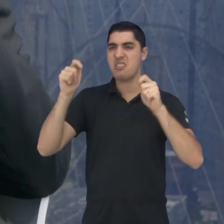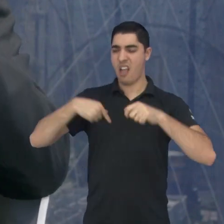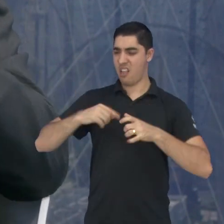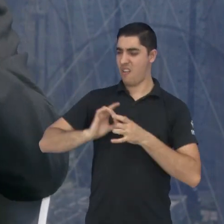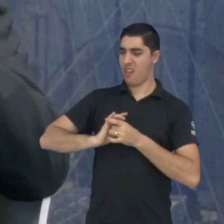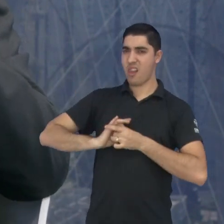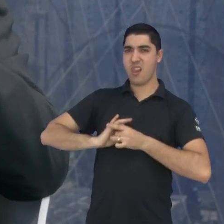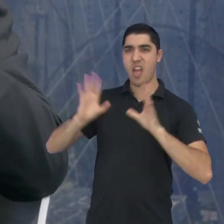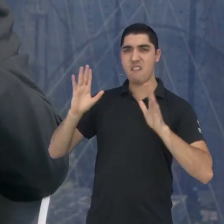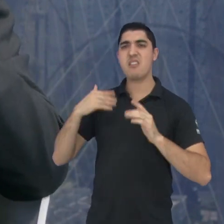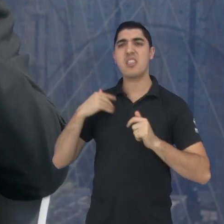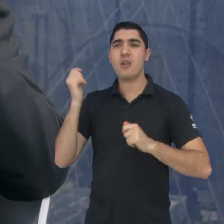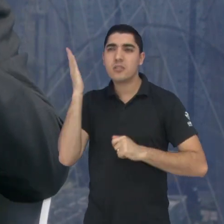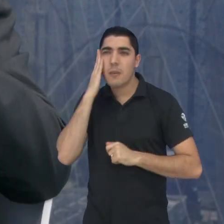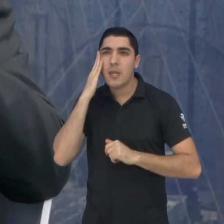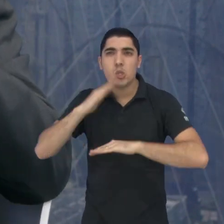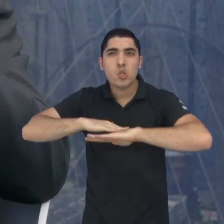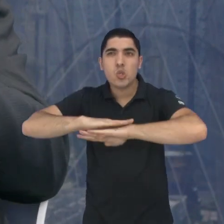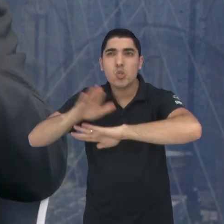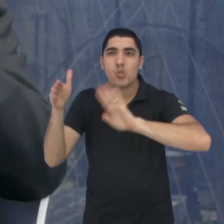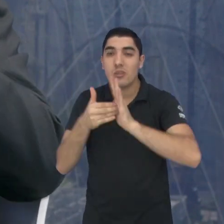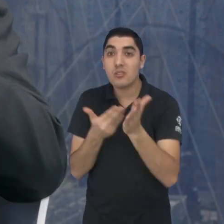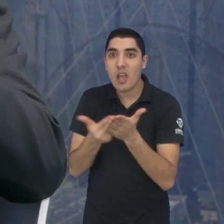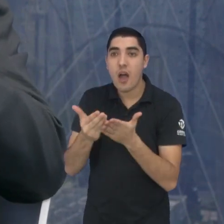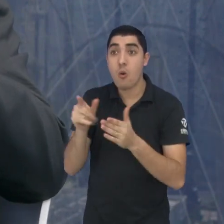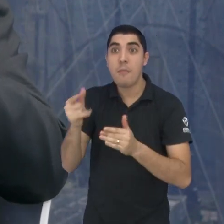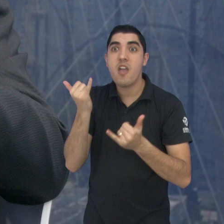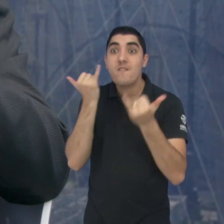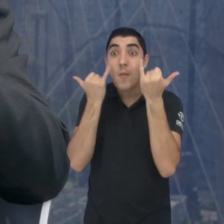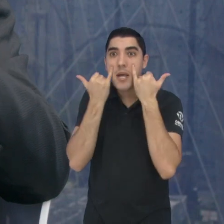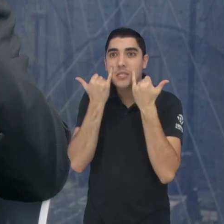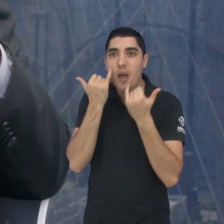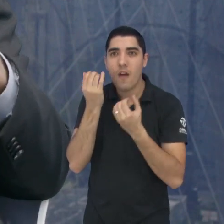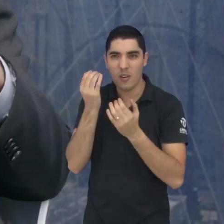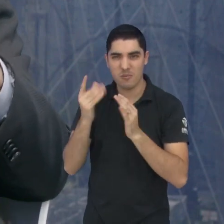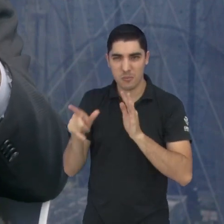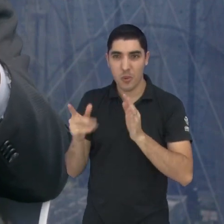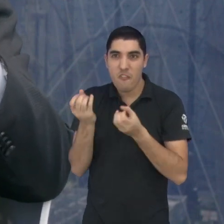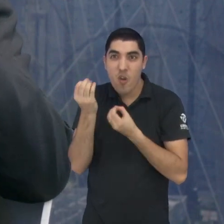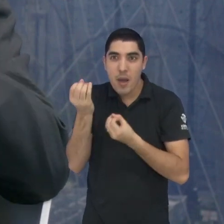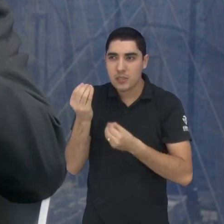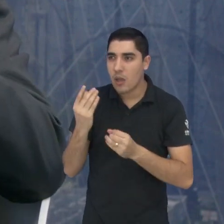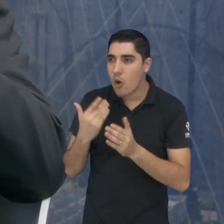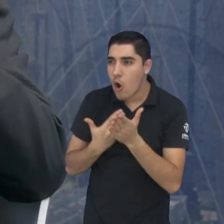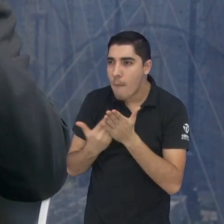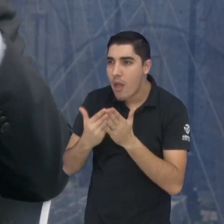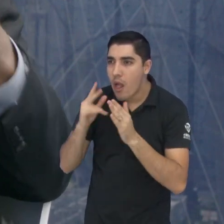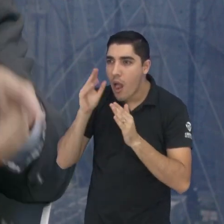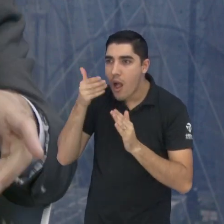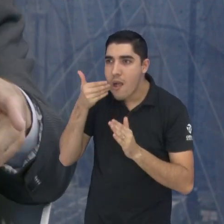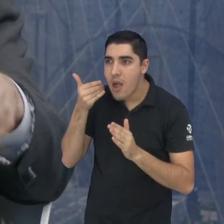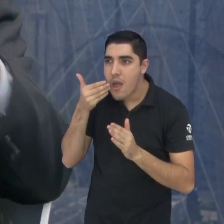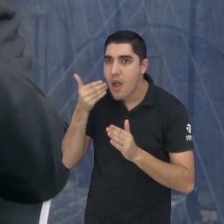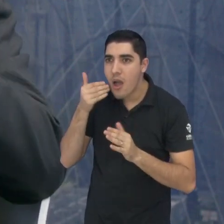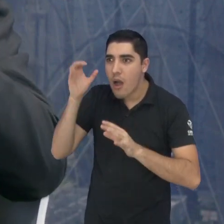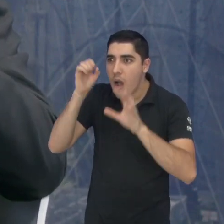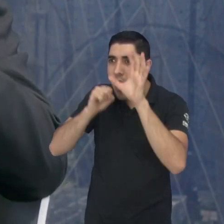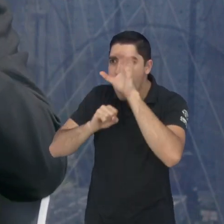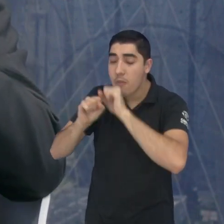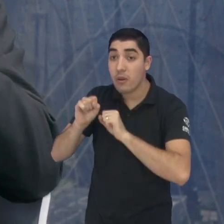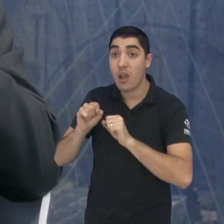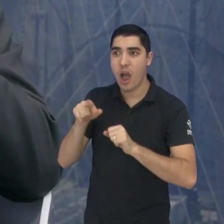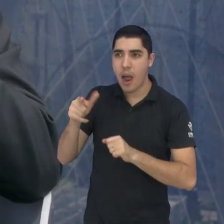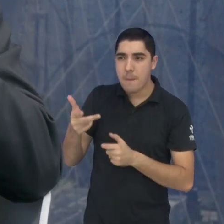obter informações e chega, obviamente, a informações que são perigosas, né, como discursos de